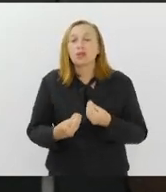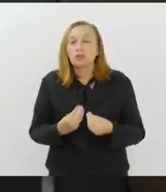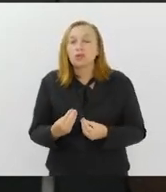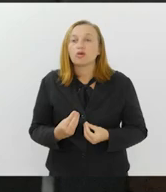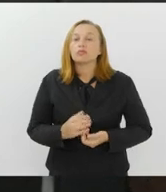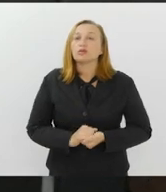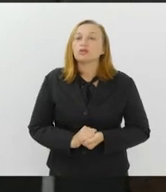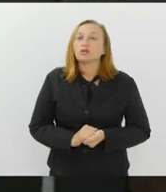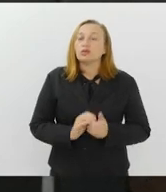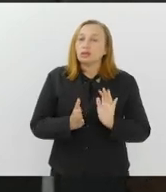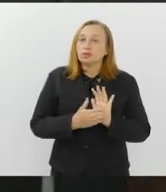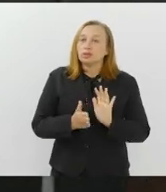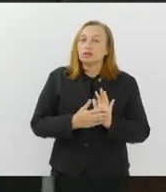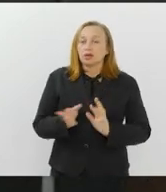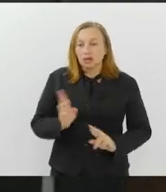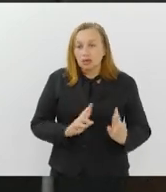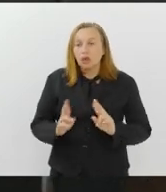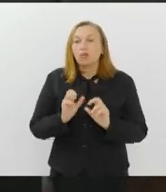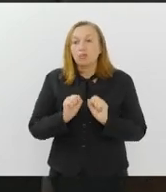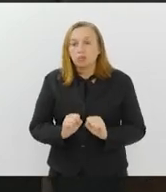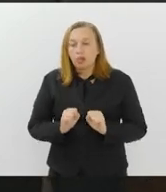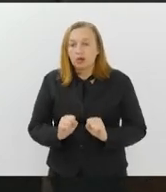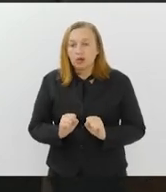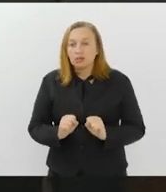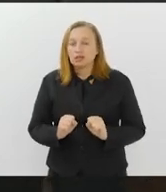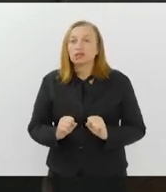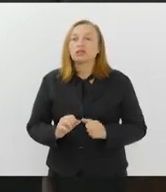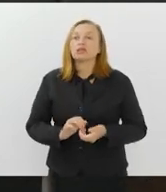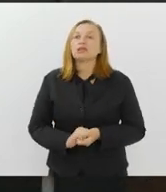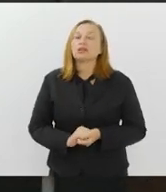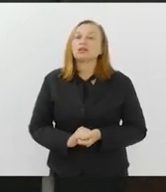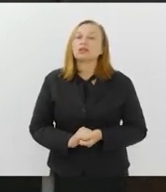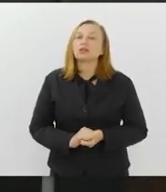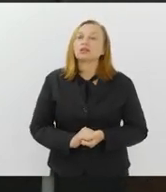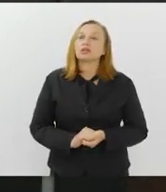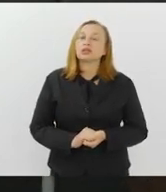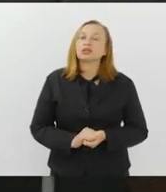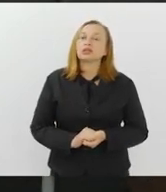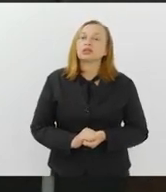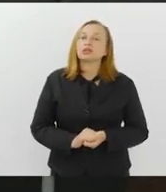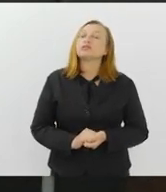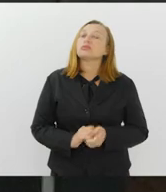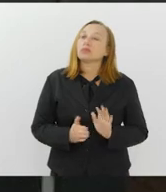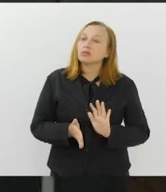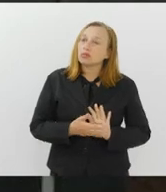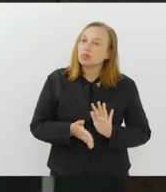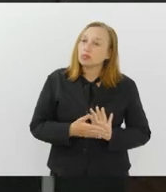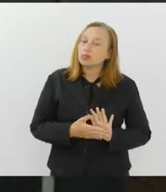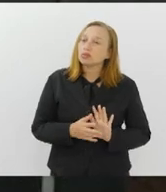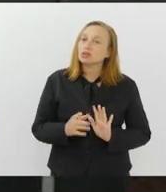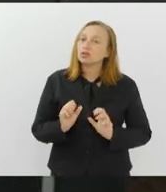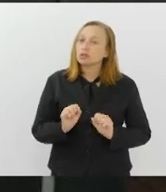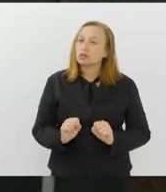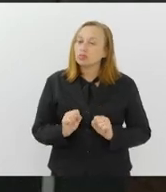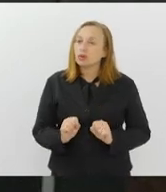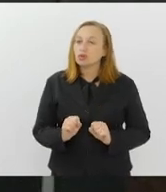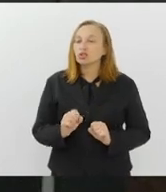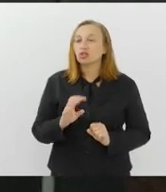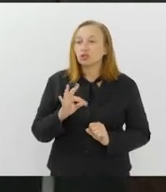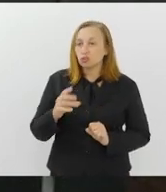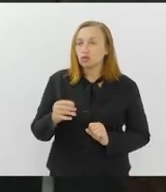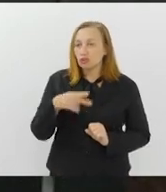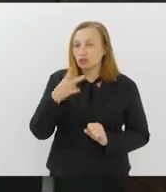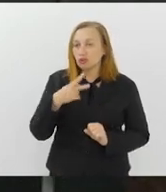proposição com relação a isso, a gente pode abrir dentro da nossa agenda regulatória, trazer uma proposta para que a gente possa, diante do que eu mencionei, de um